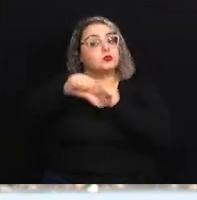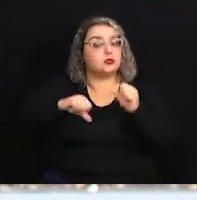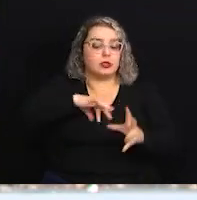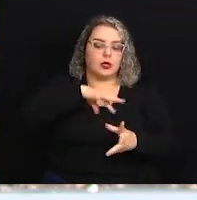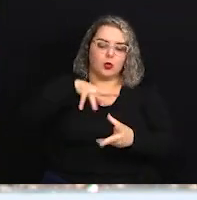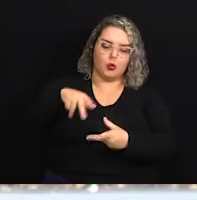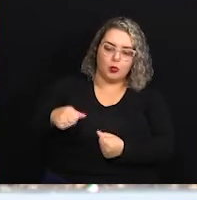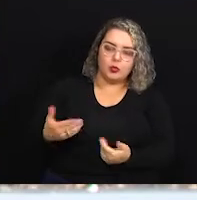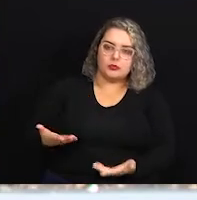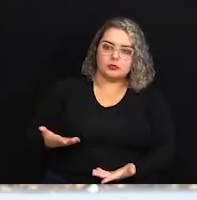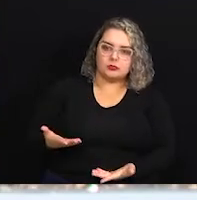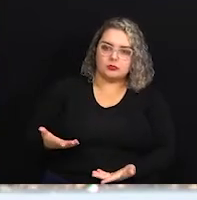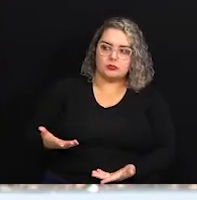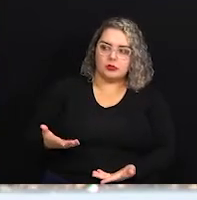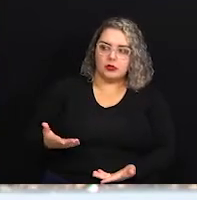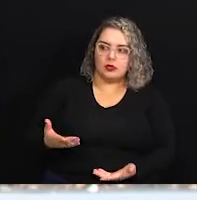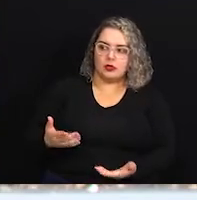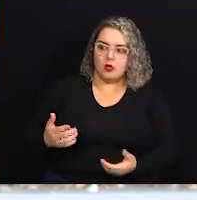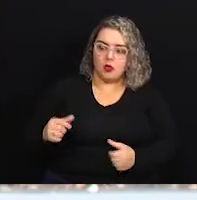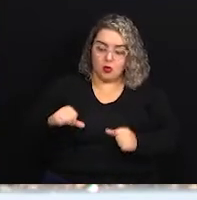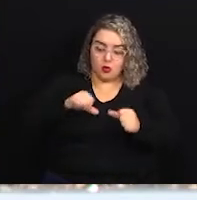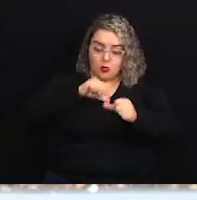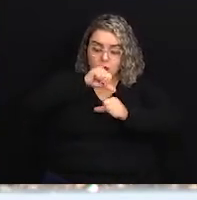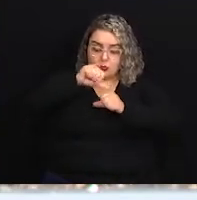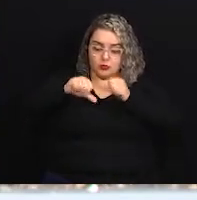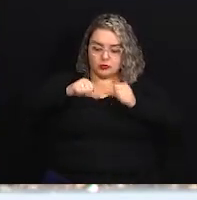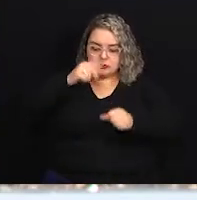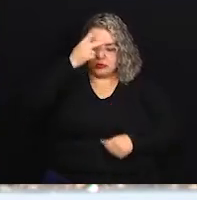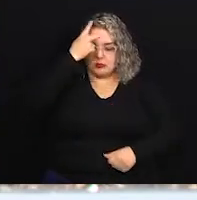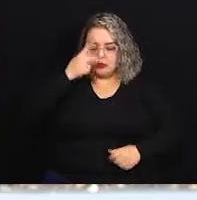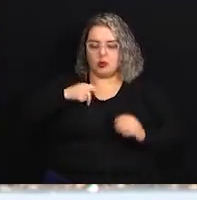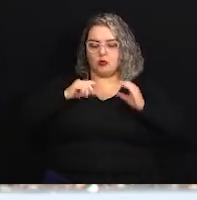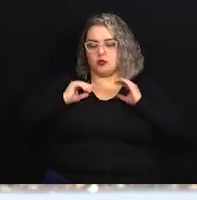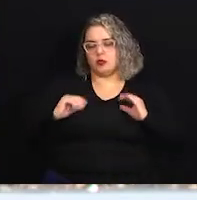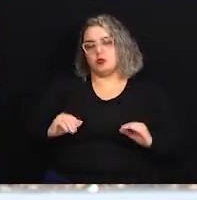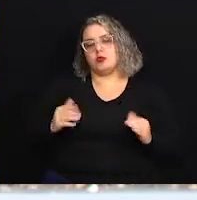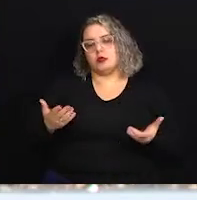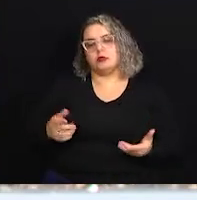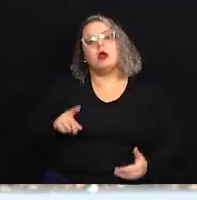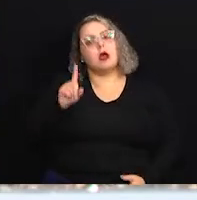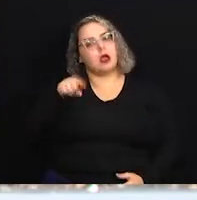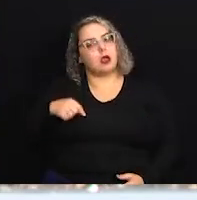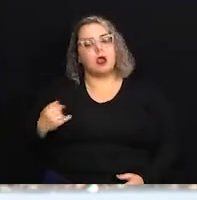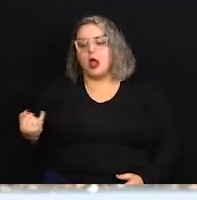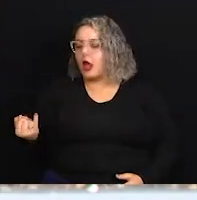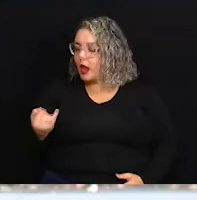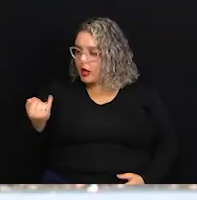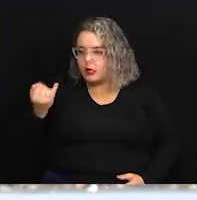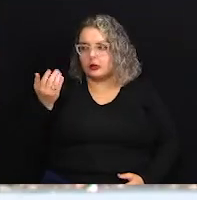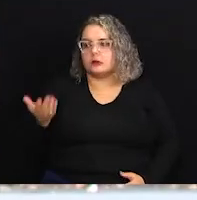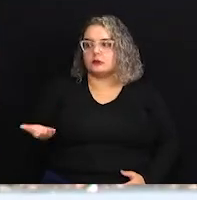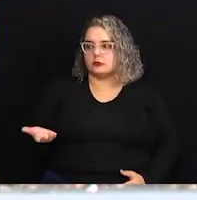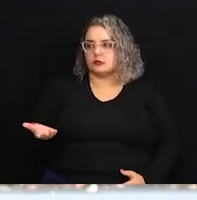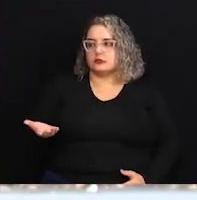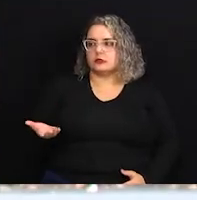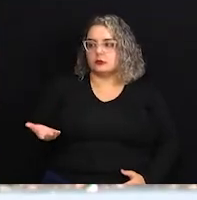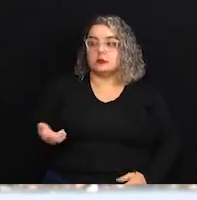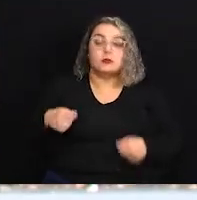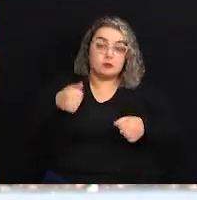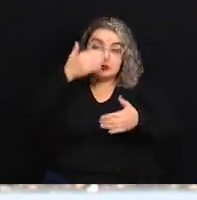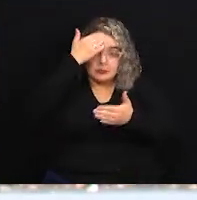podemos mudar o mundo. E mudando o nosso comportamento. Isso é essencial. Agora,